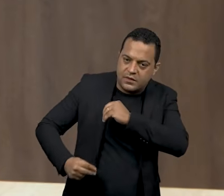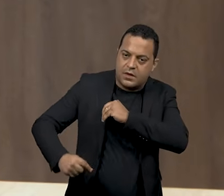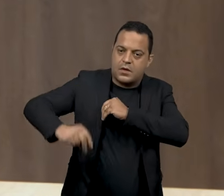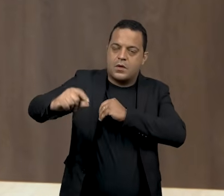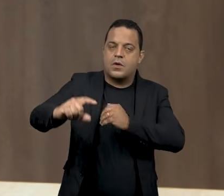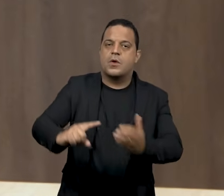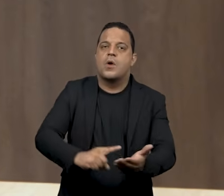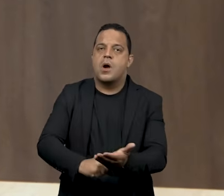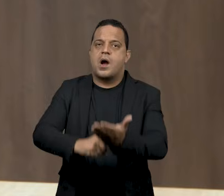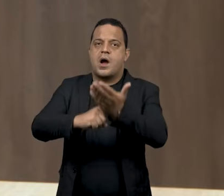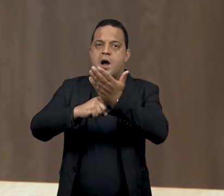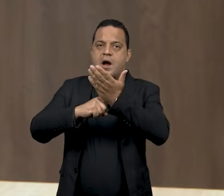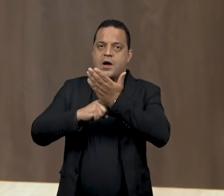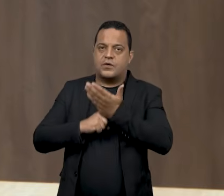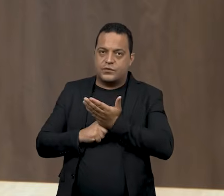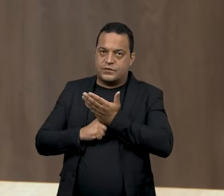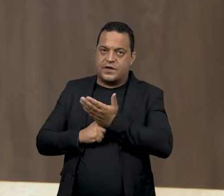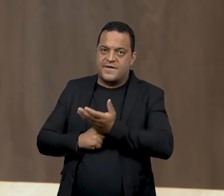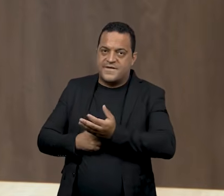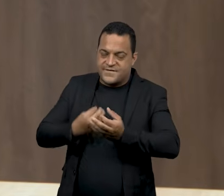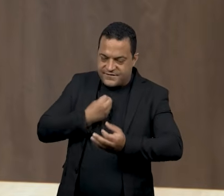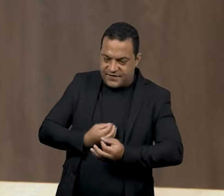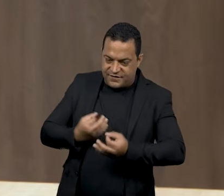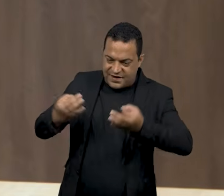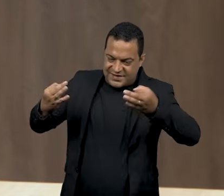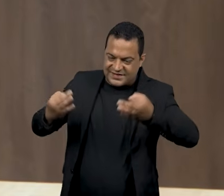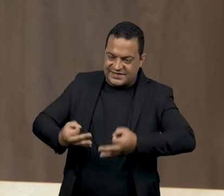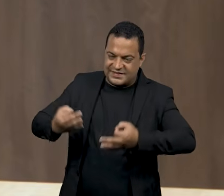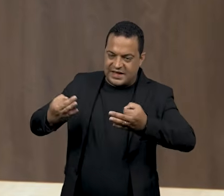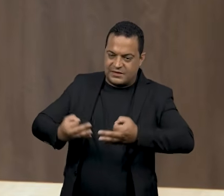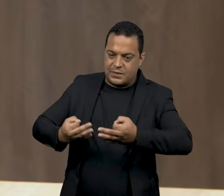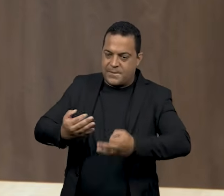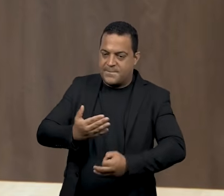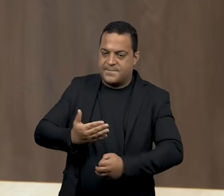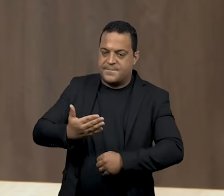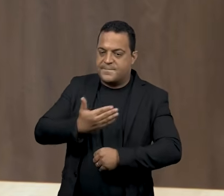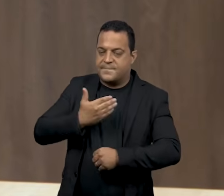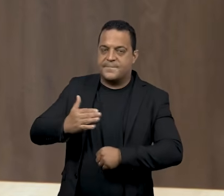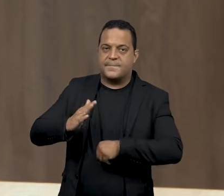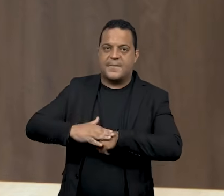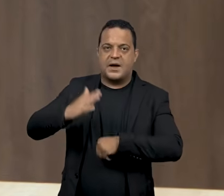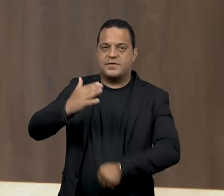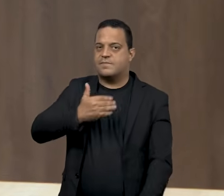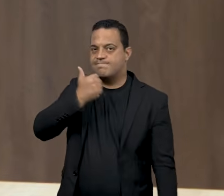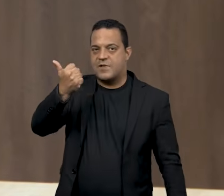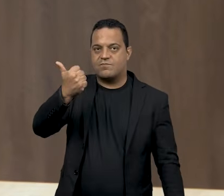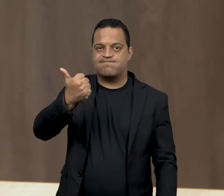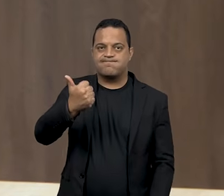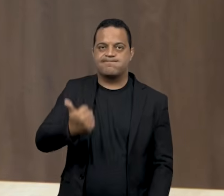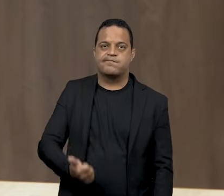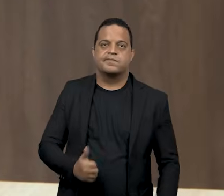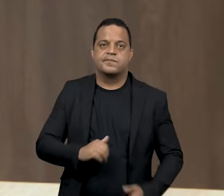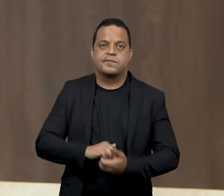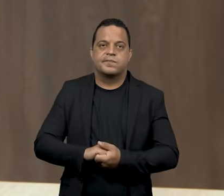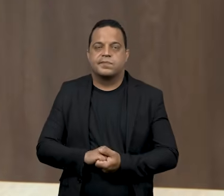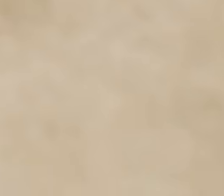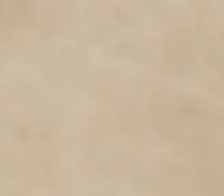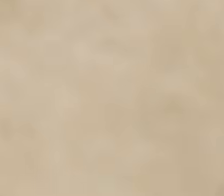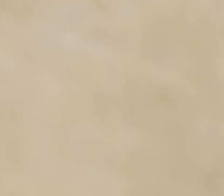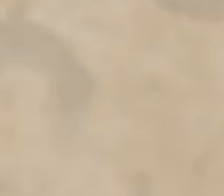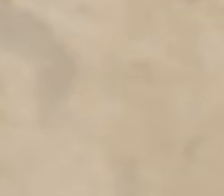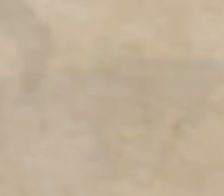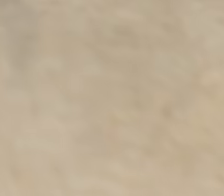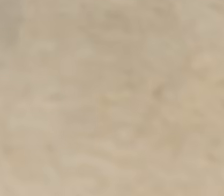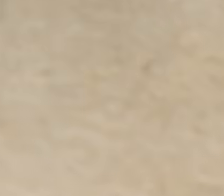para viver bem. Preceitos eternos que nos ajudam a agir assertivamente e viver melhor.